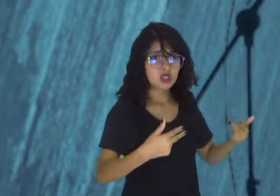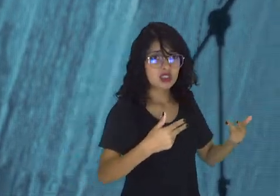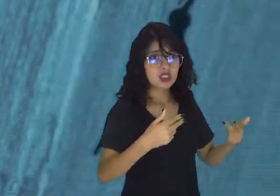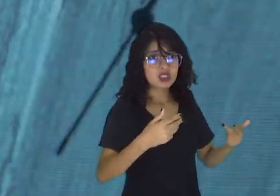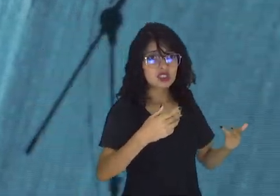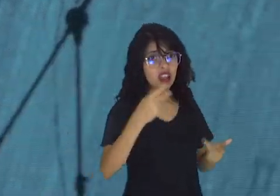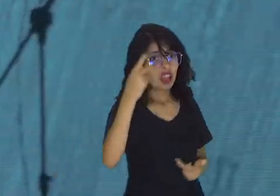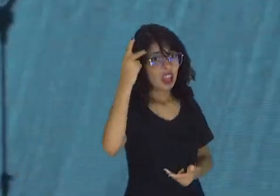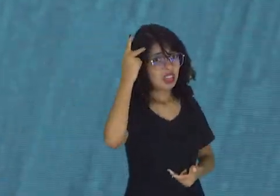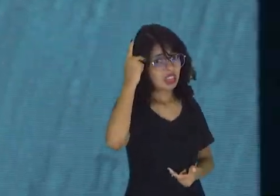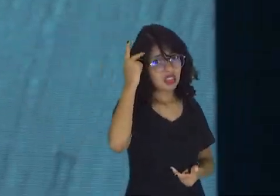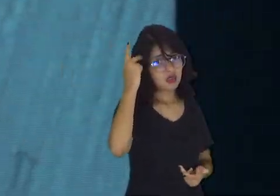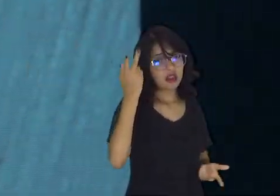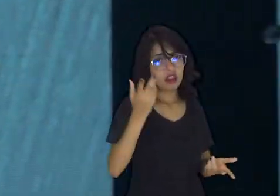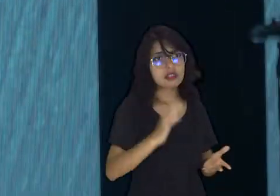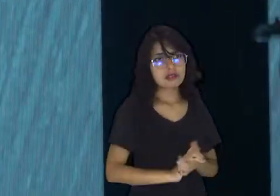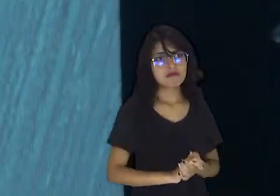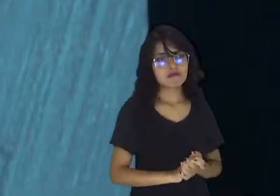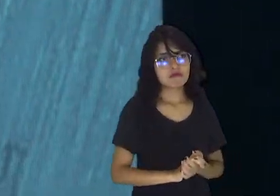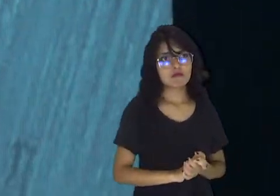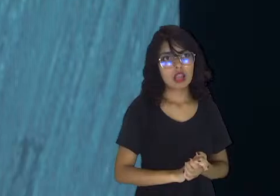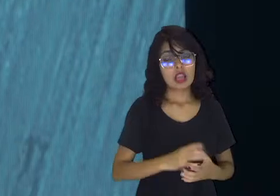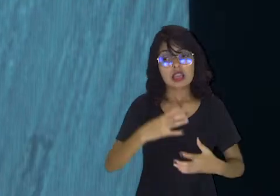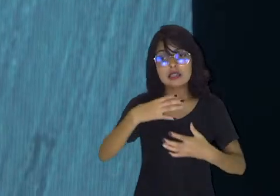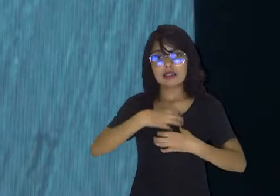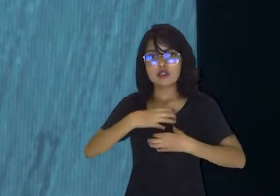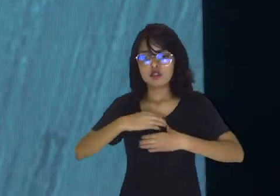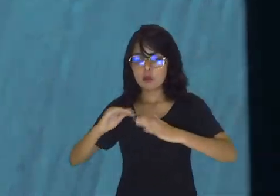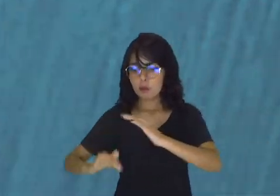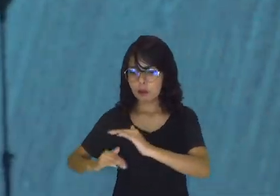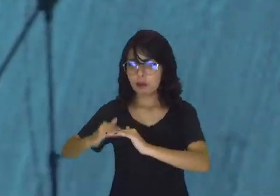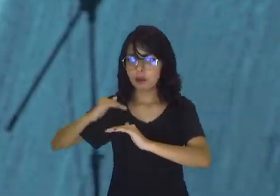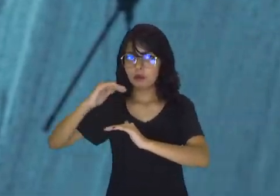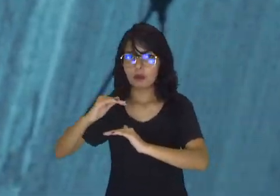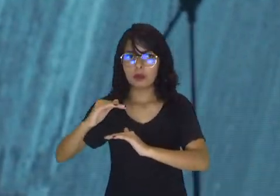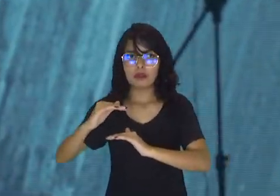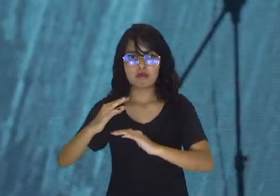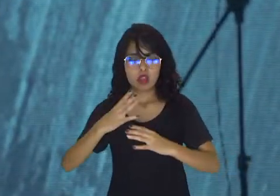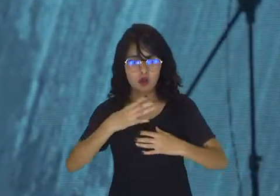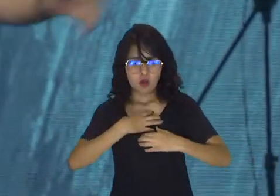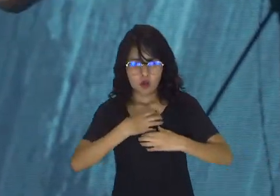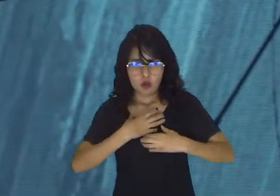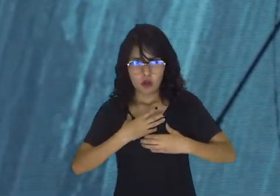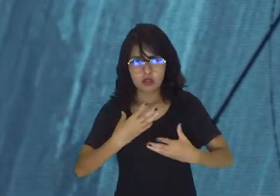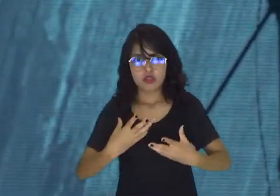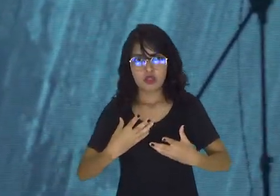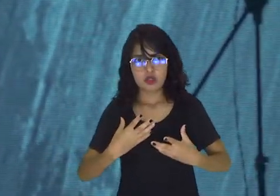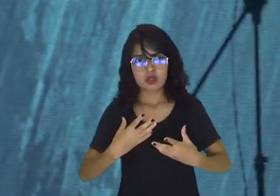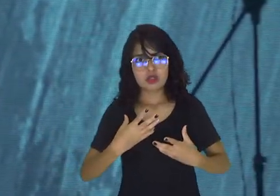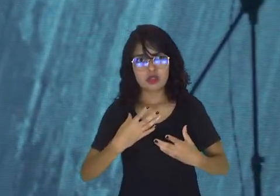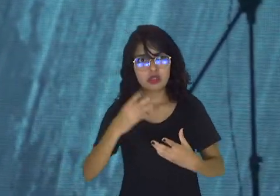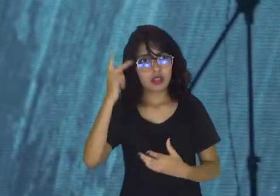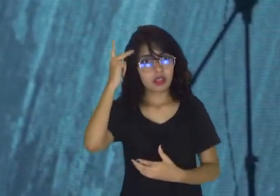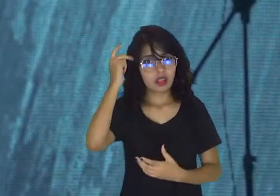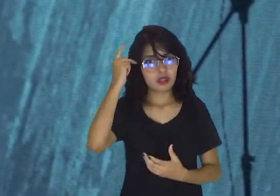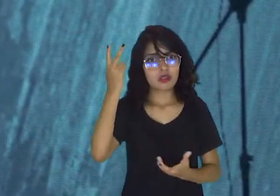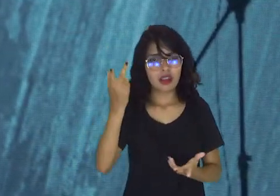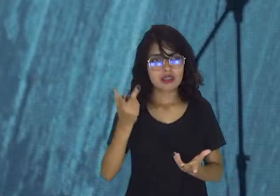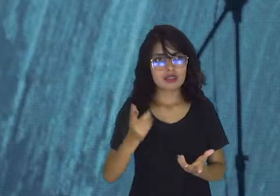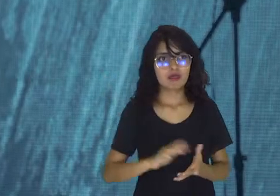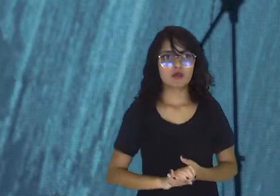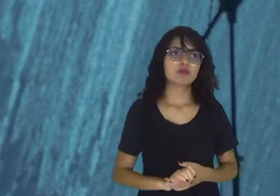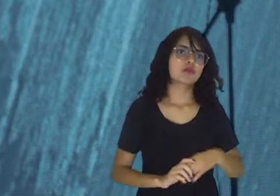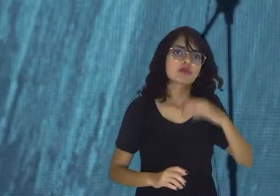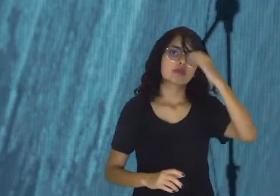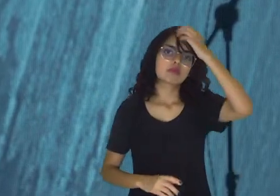nossos sentidos espirituais, não com os nossos sentidos naturais. Vimos aqui, depois a gente estava conversando,